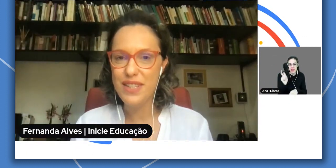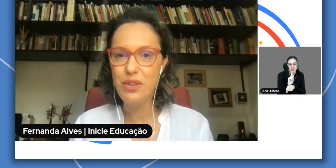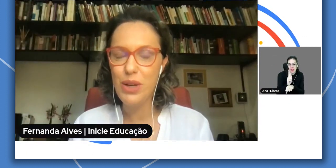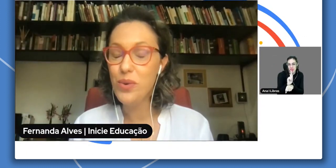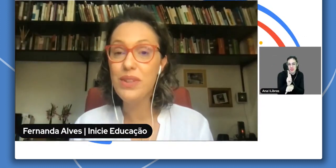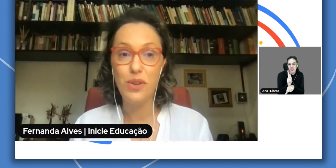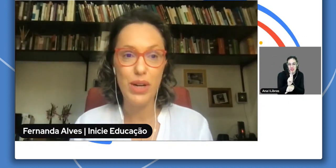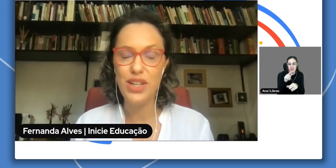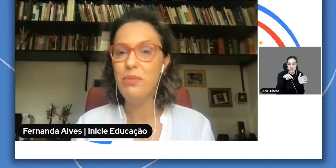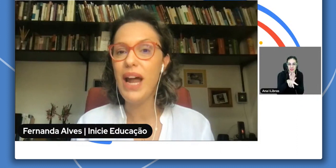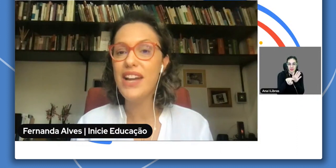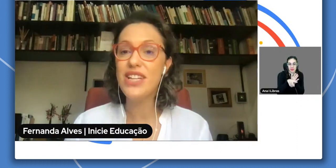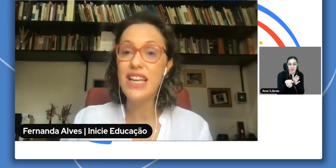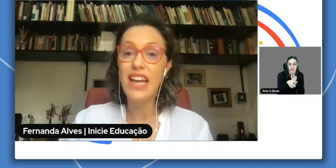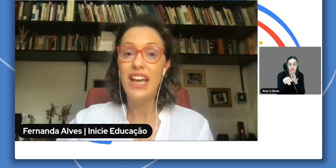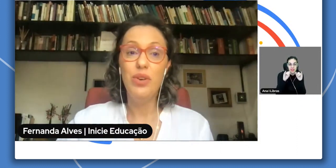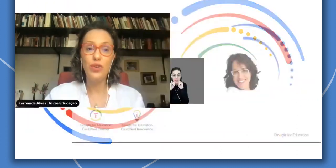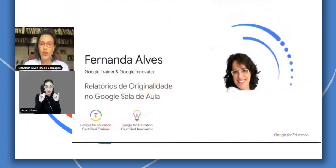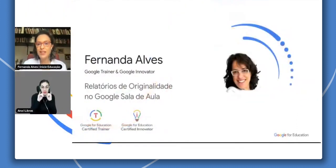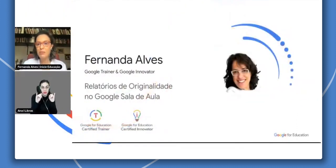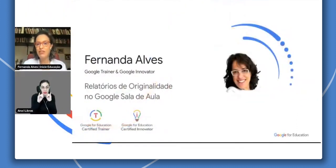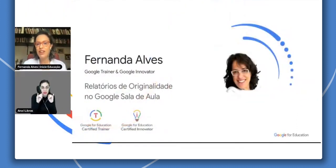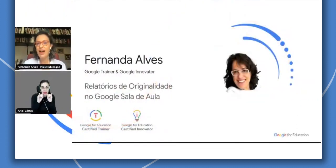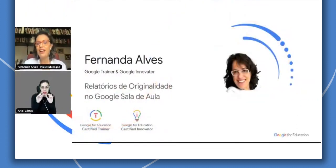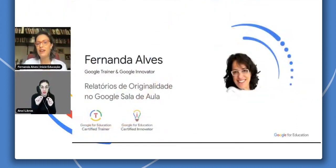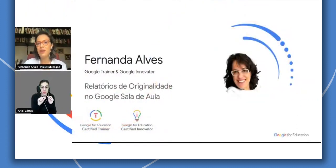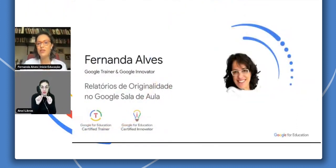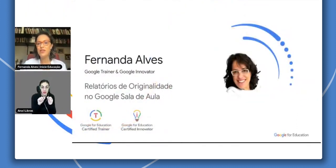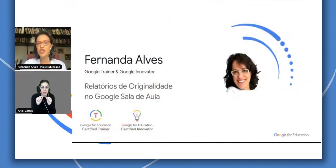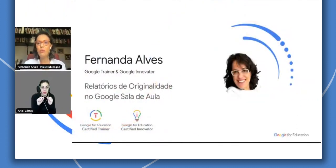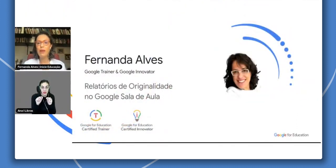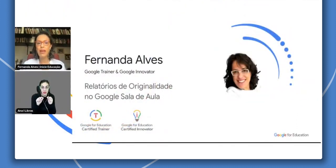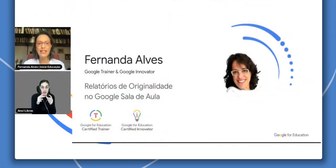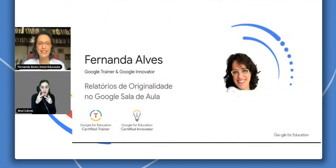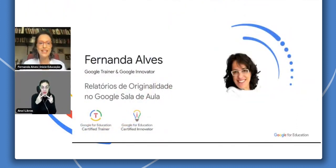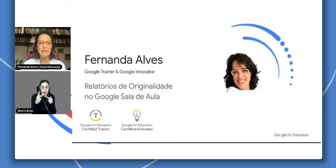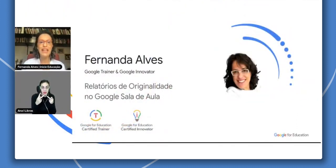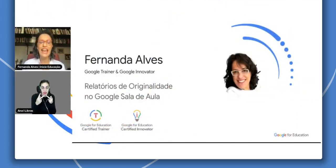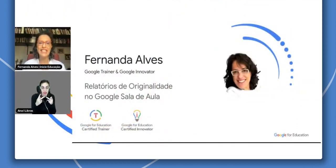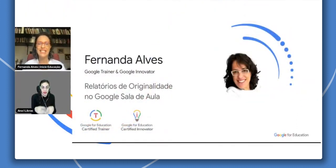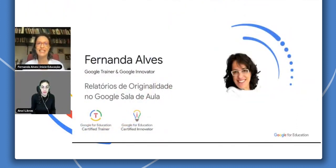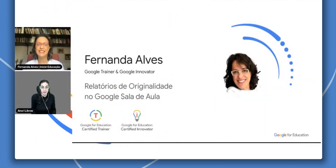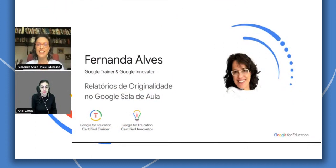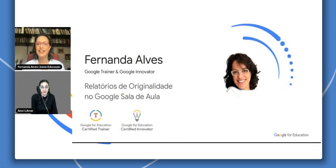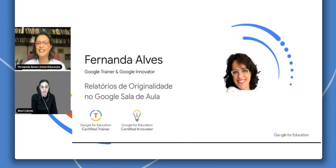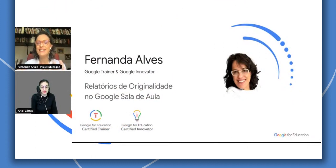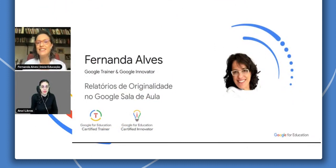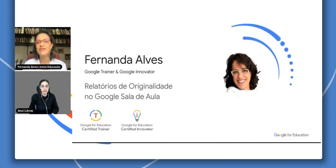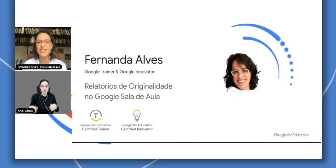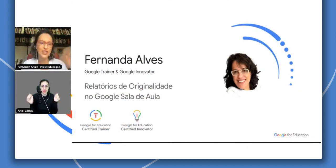acompanhando, fazendo perguntas, compartilhando práticas. E o que eu trouxe aqui para falar para vocês, acho que complementa a experiência